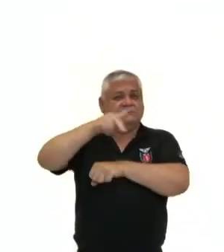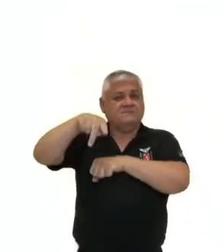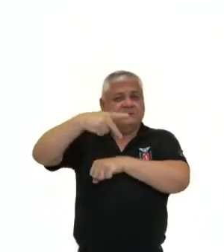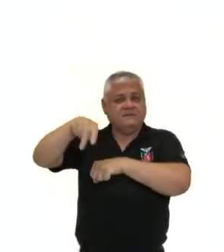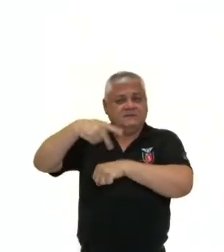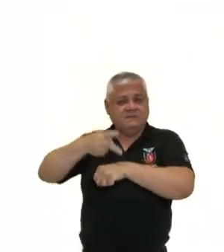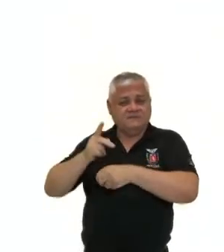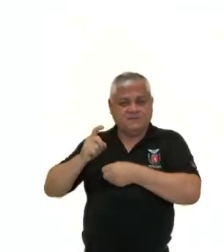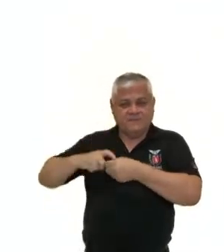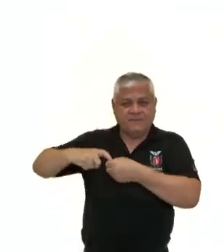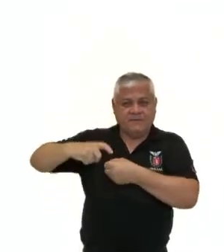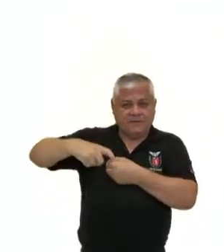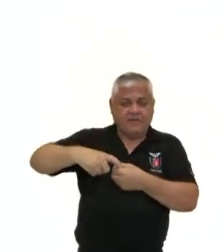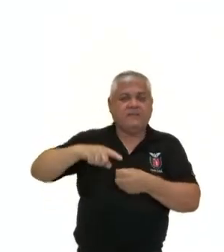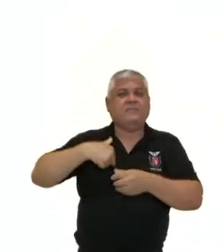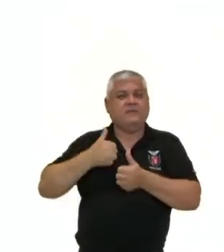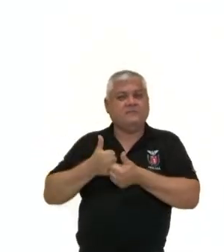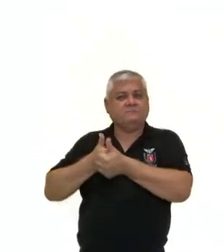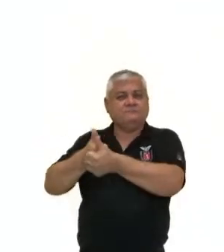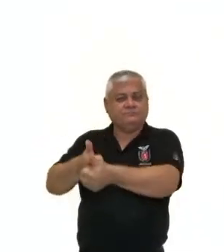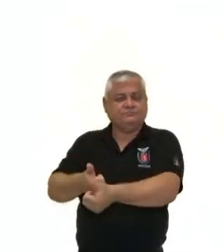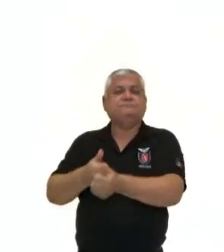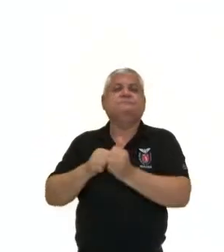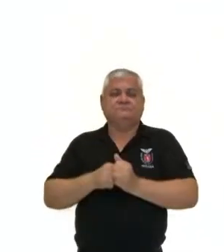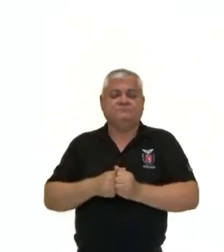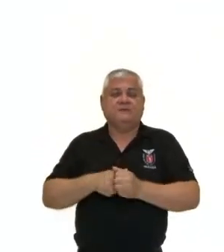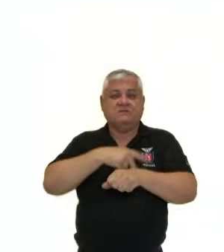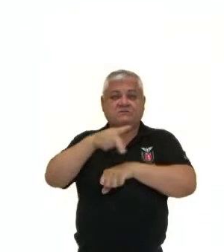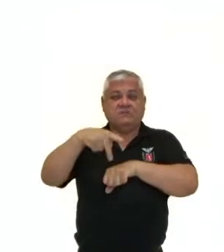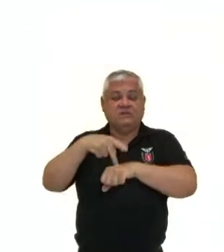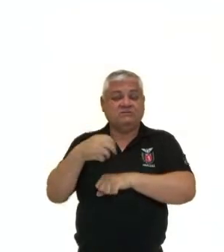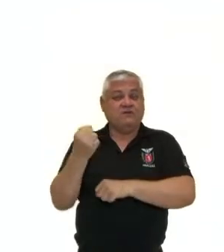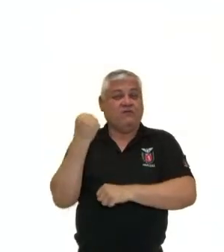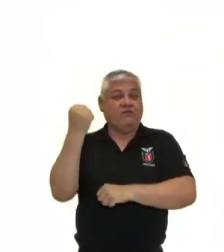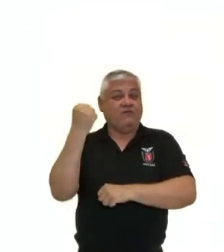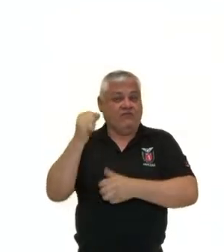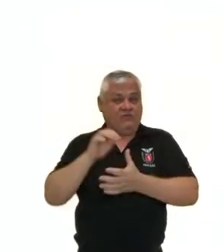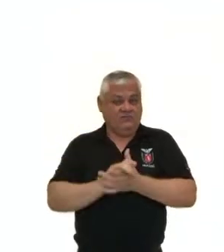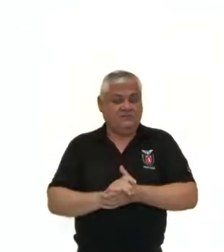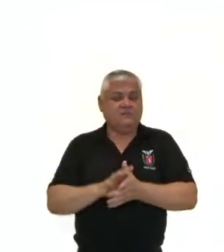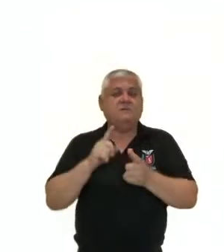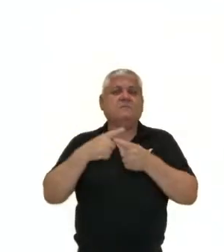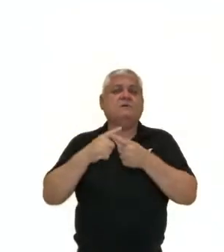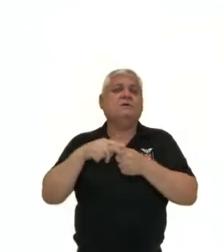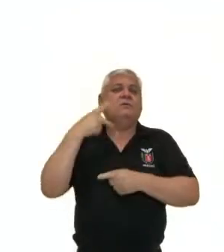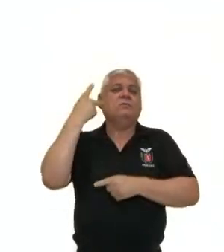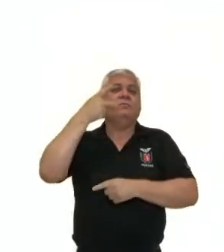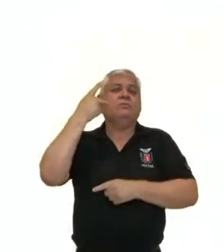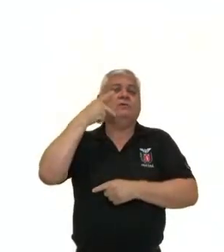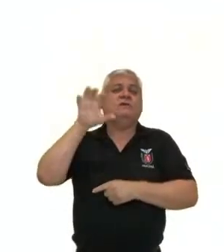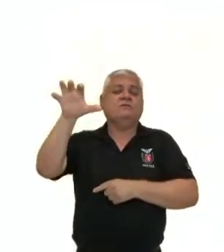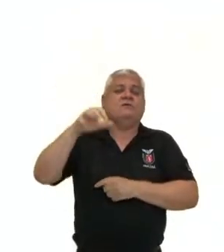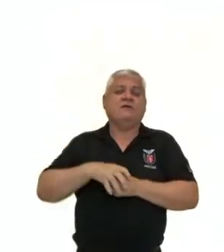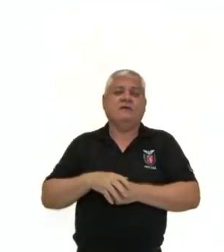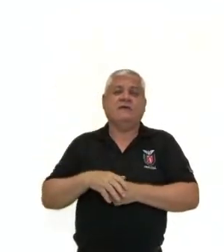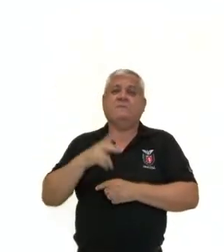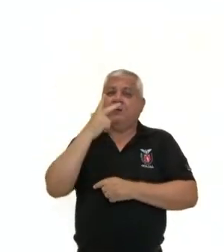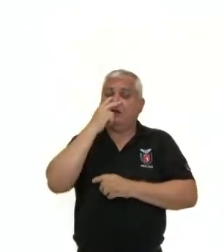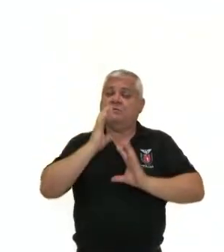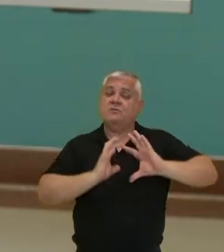são acompanhadas de perto pelas potências mundiais uma vez que as alterações políticas nessa região podem ter sexos